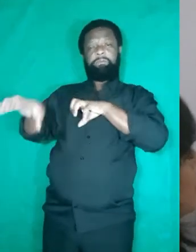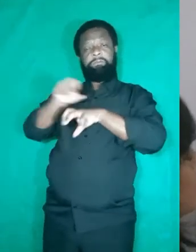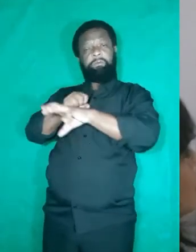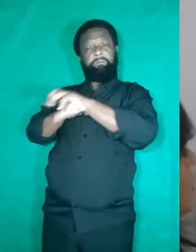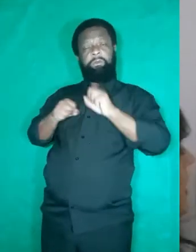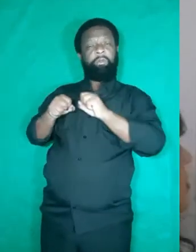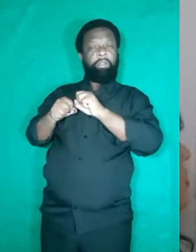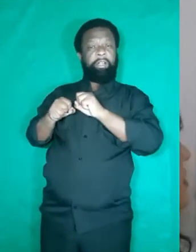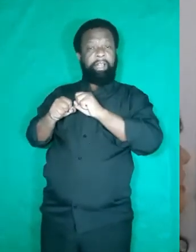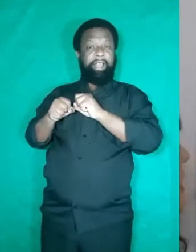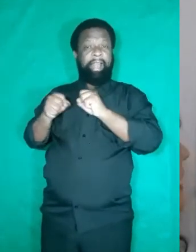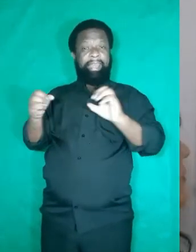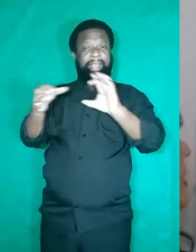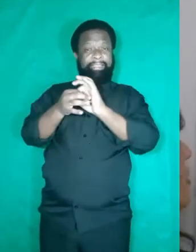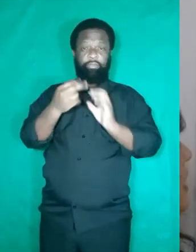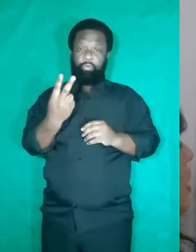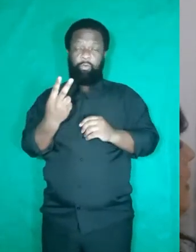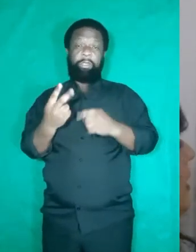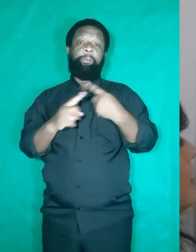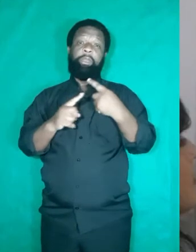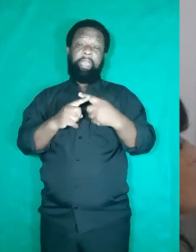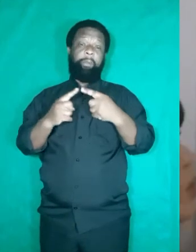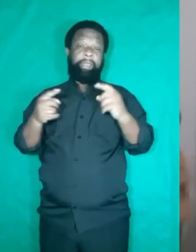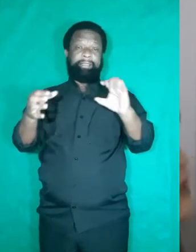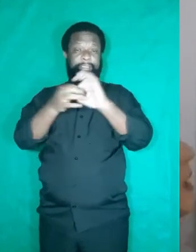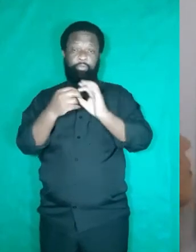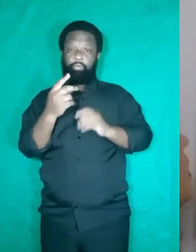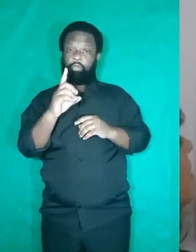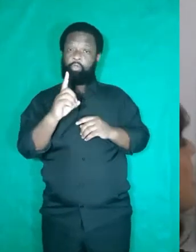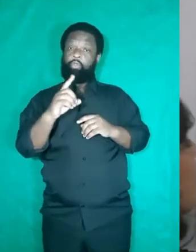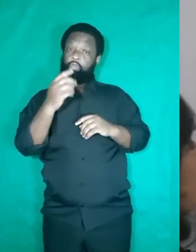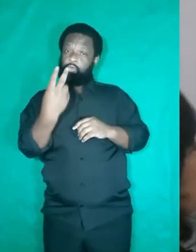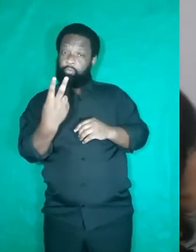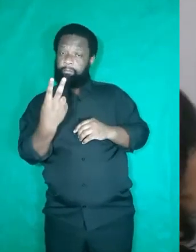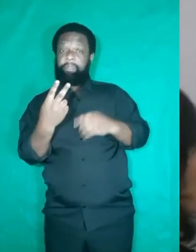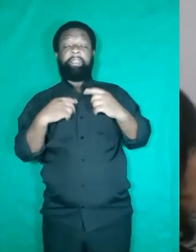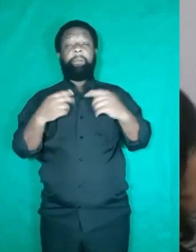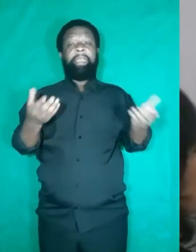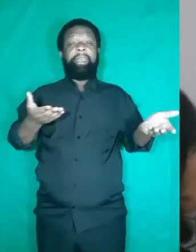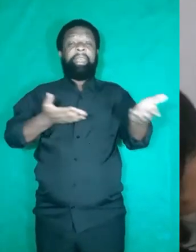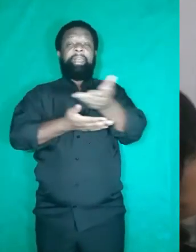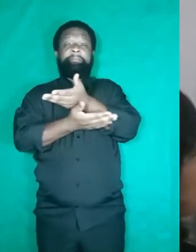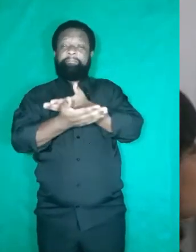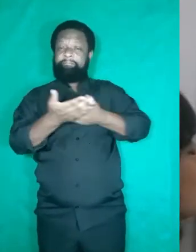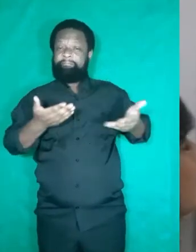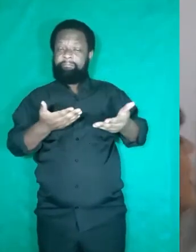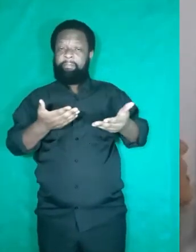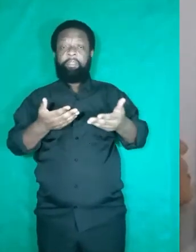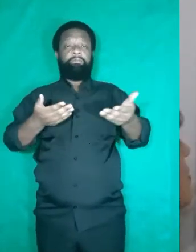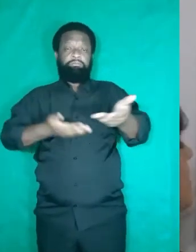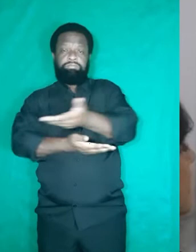elétrons dessas duas ligações aqui, né? Já que é uma ligação dupla, então tem uma ligação covalente e outra